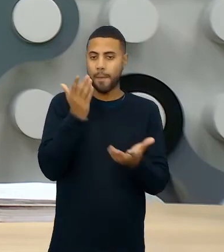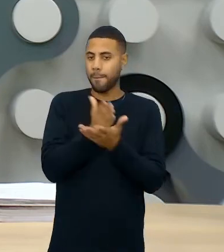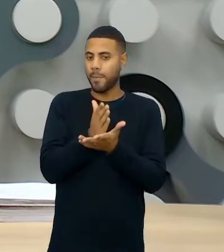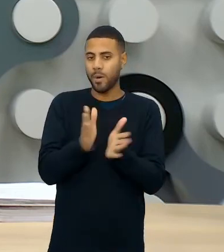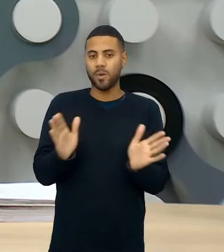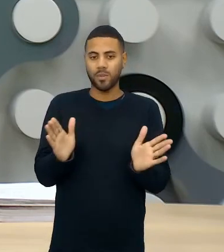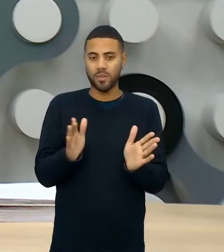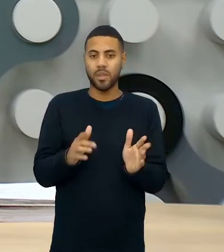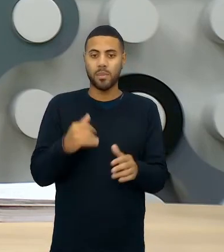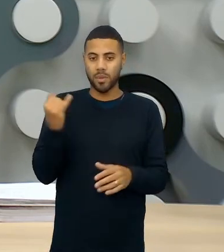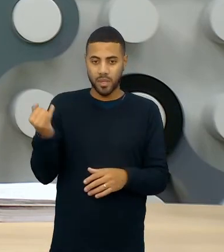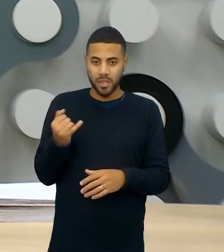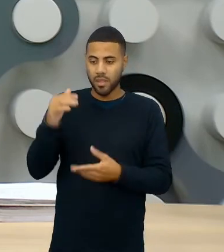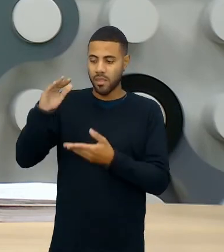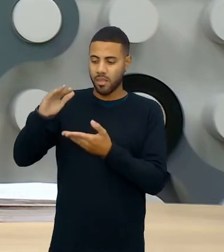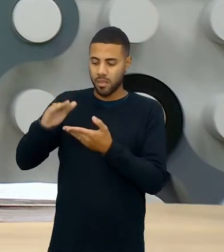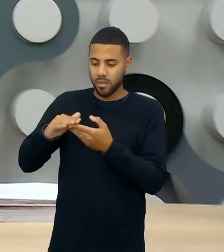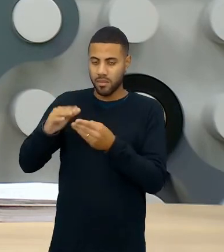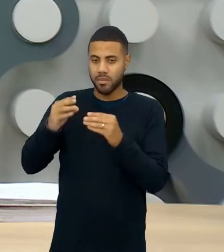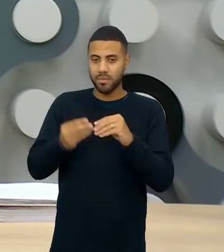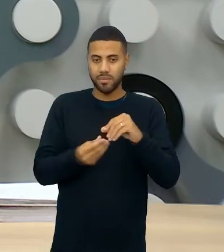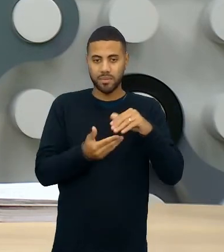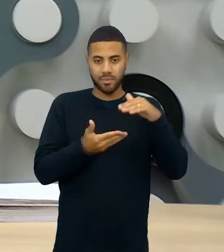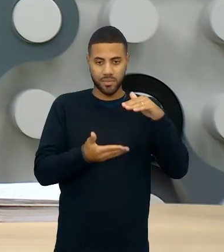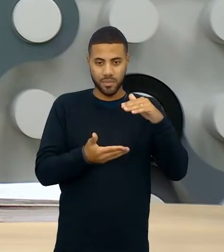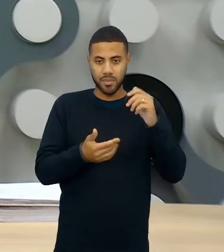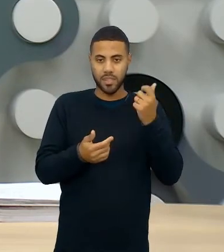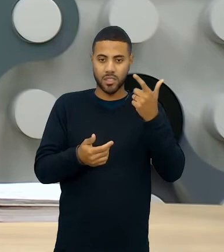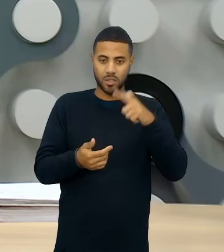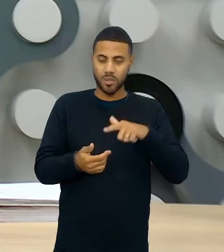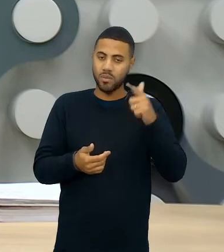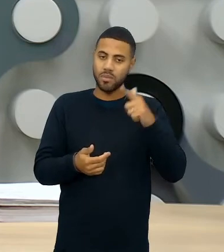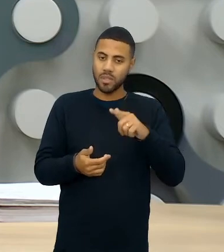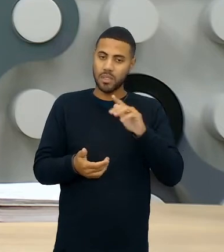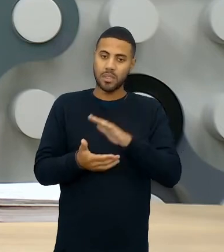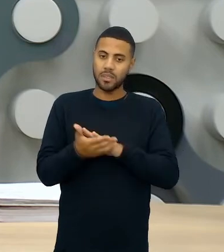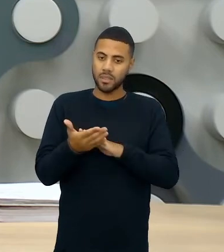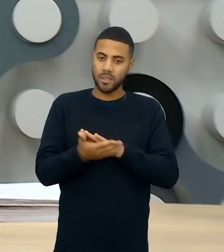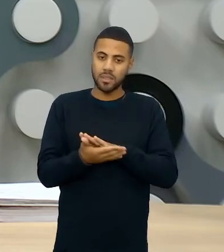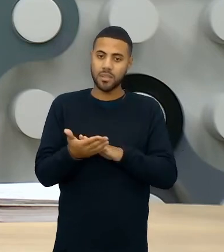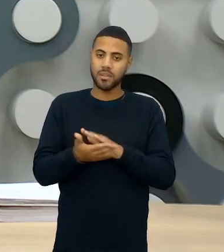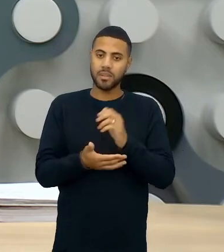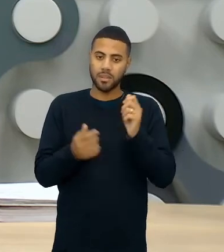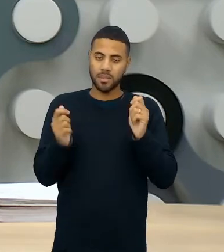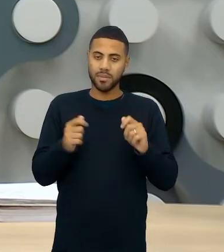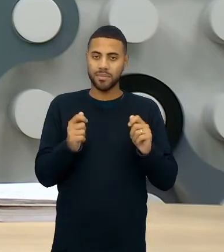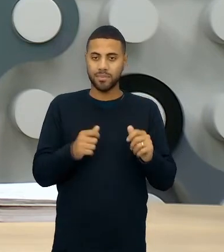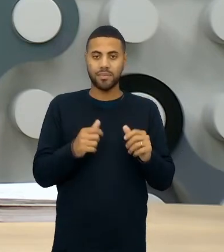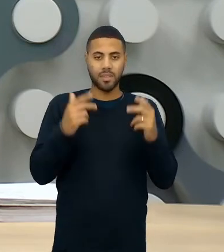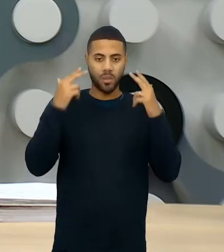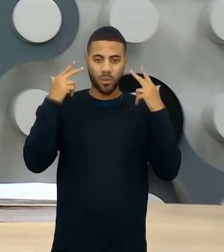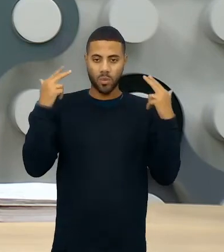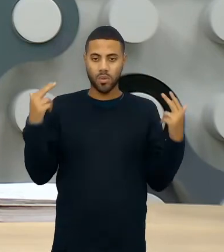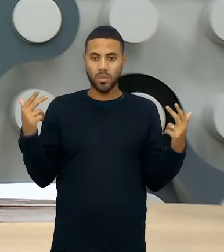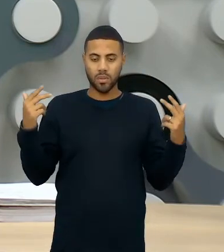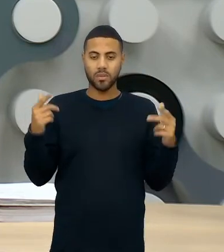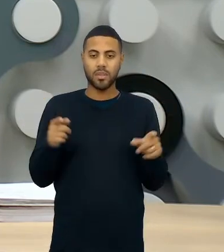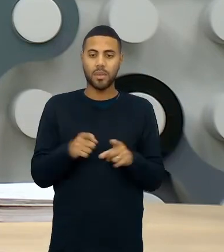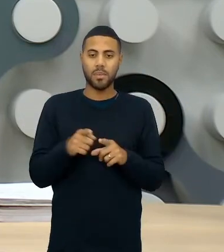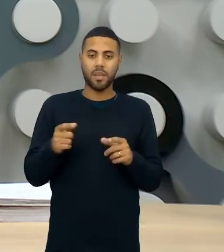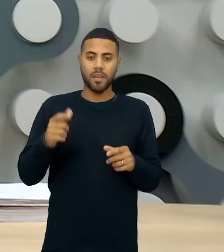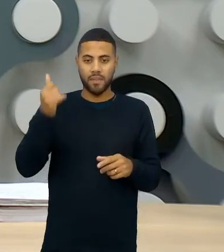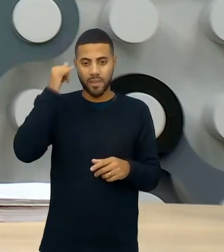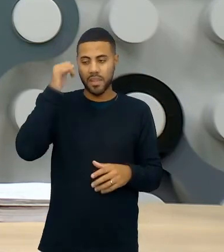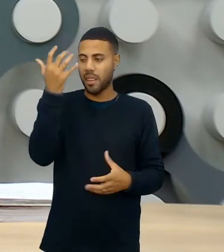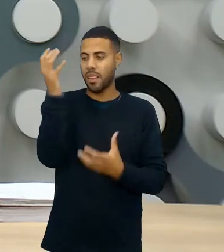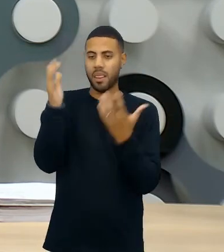esse alumínio? Poupa recurso, eu não preciso minerar esse recurso, né? É um recurso natural. Poupa recurso financeiro,